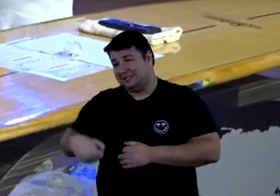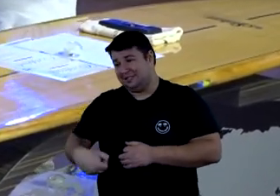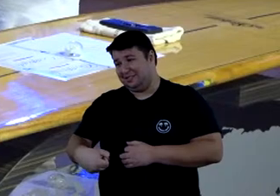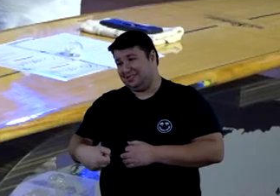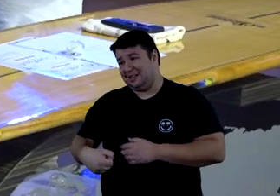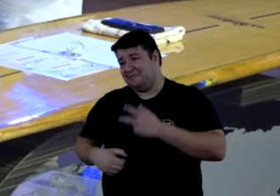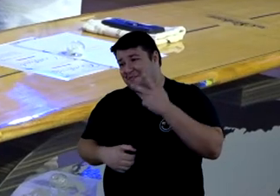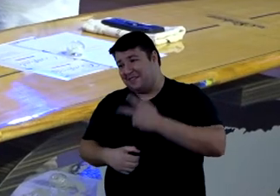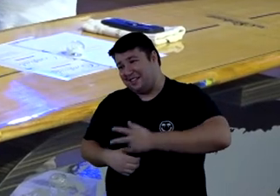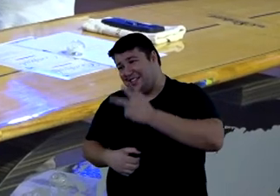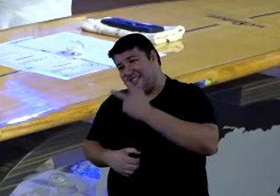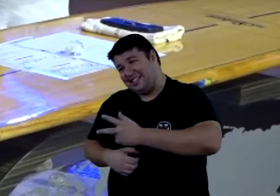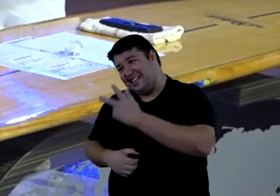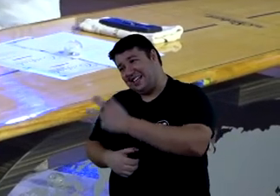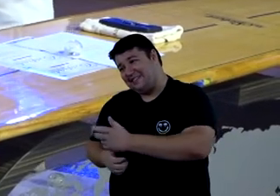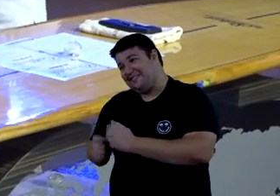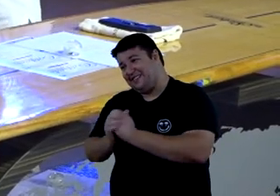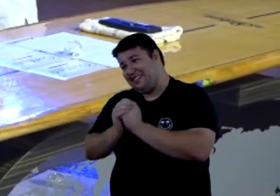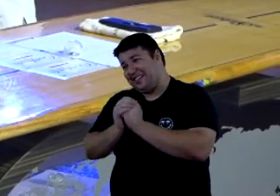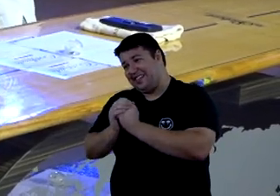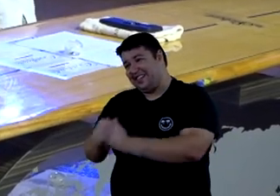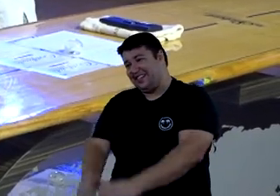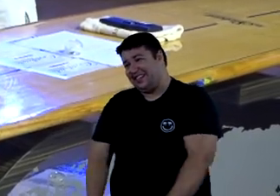para sempre.